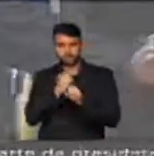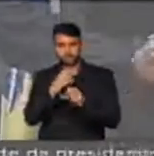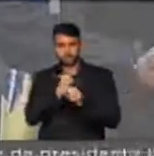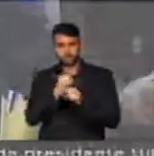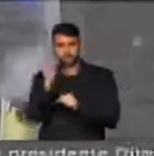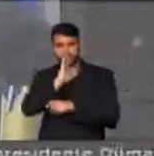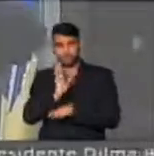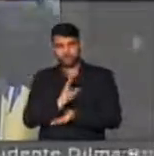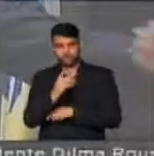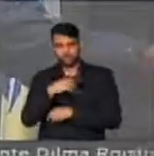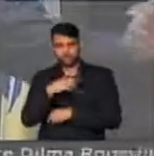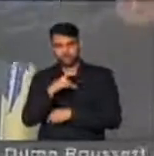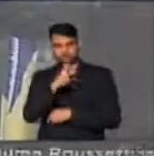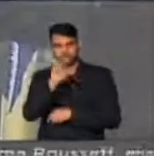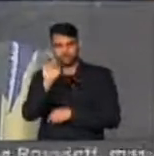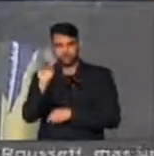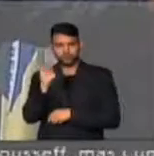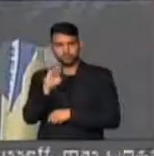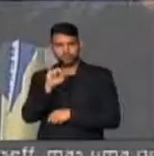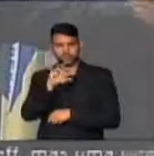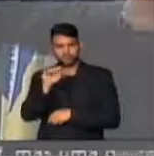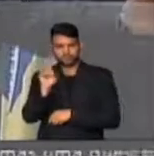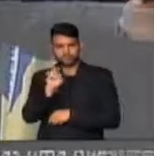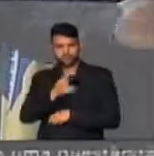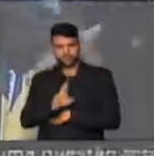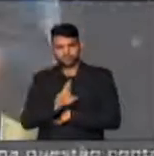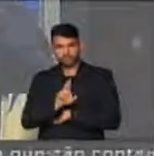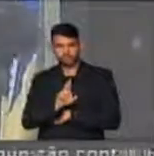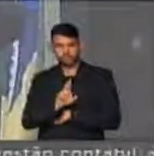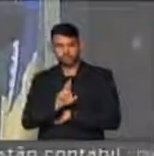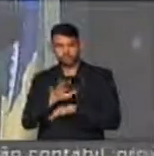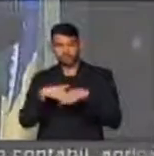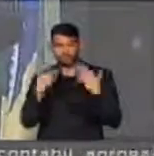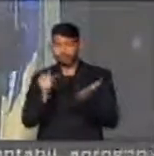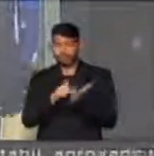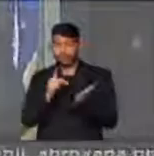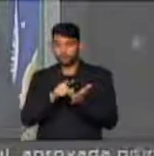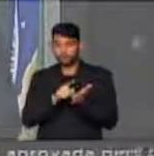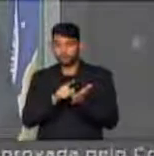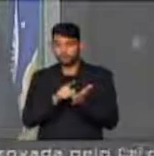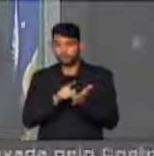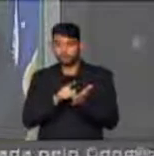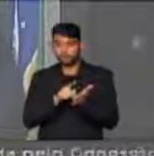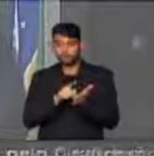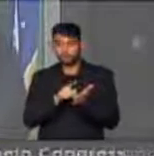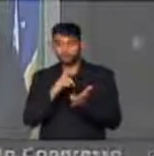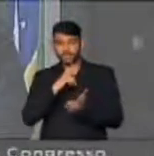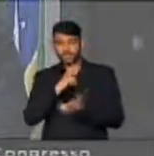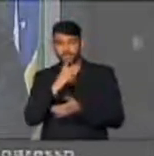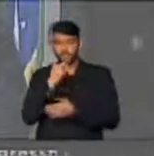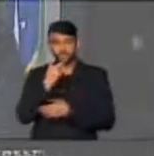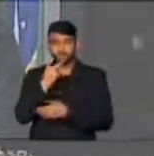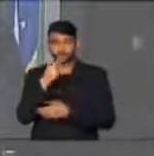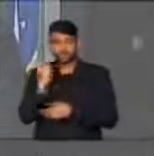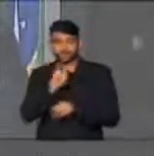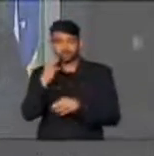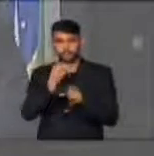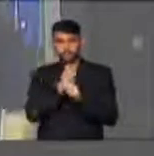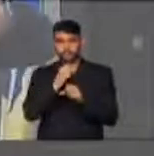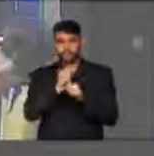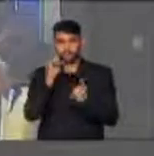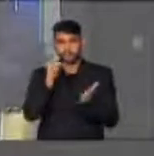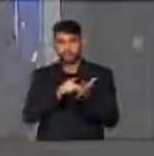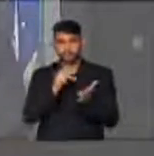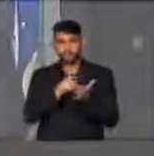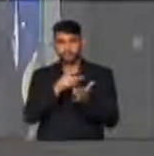orçamento do Brasil é de 5 trilhões de dólares, quando, na realidade, quem tinha dito o valor do orçamento correto